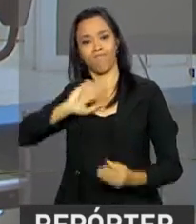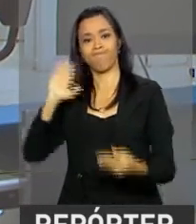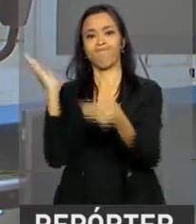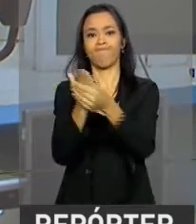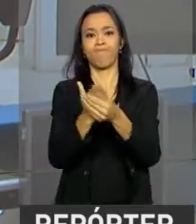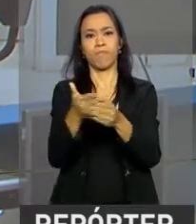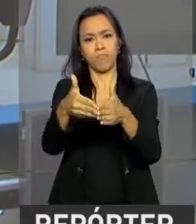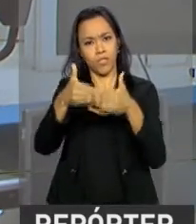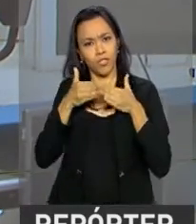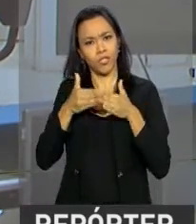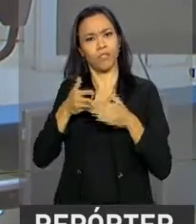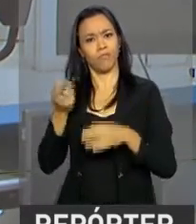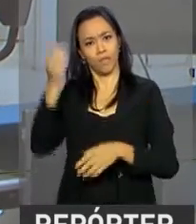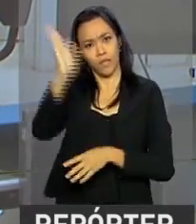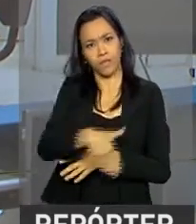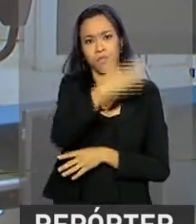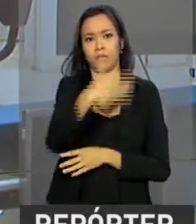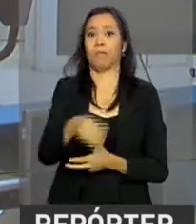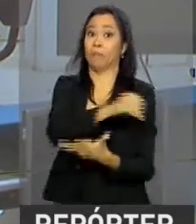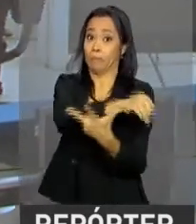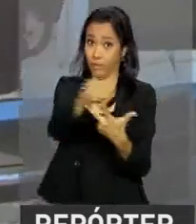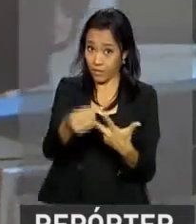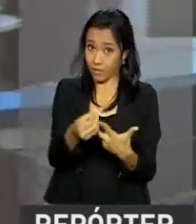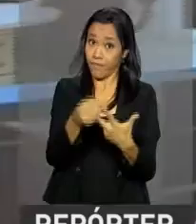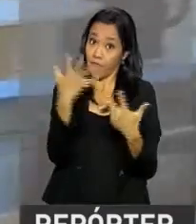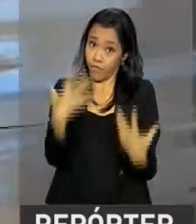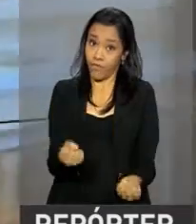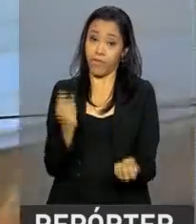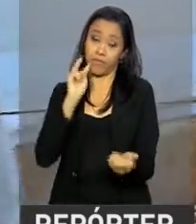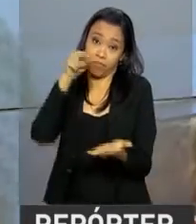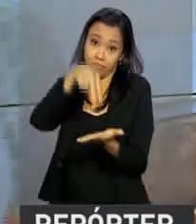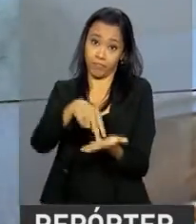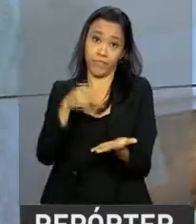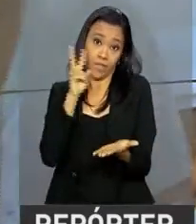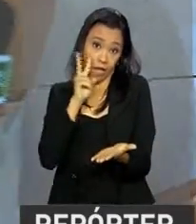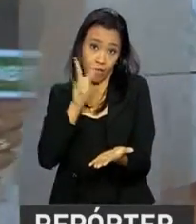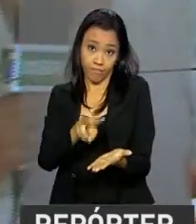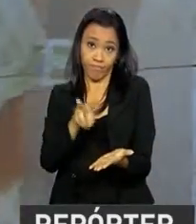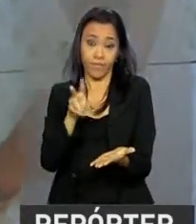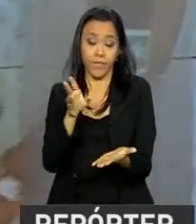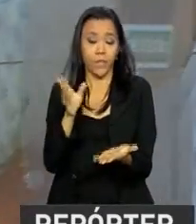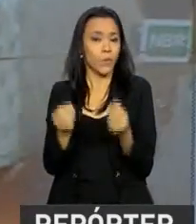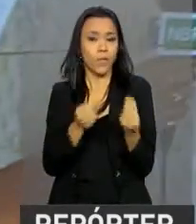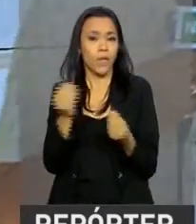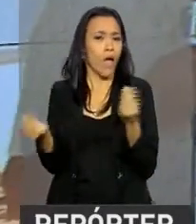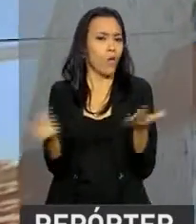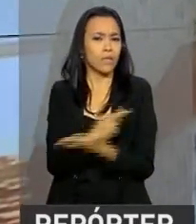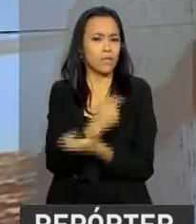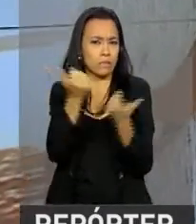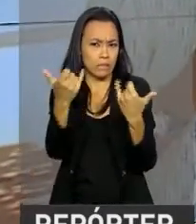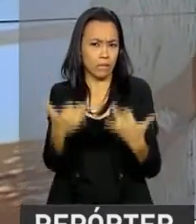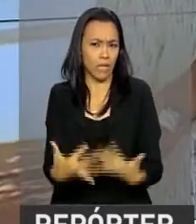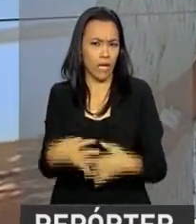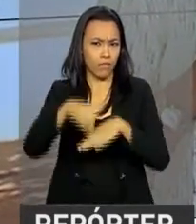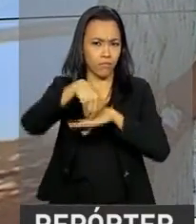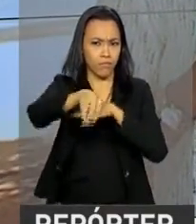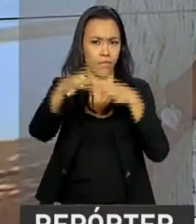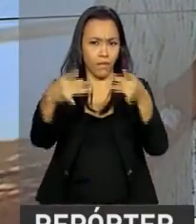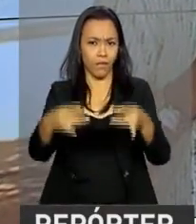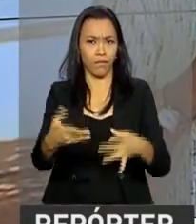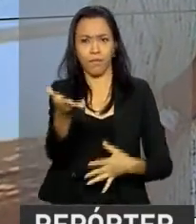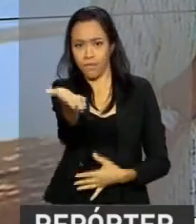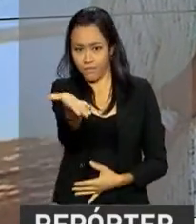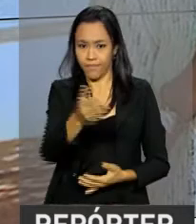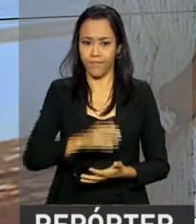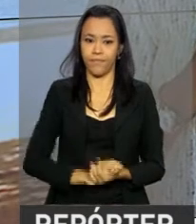suspender o exame vamos voltar então conversar com a repórter maria que no pico está acompanhando esse assunto lá no ministério da educação e traz mais informações para